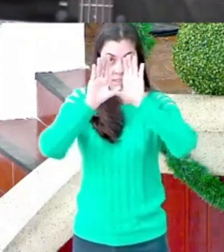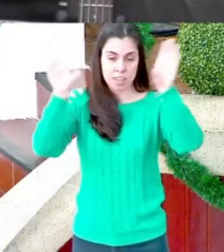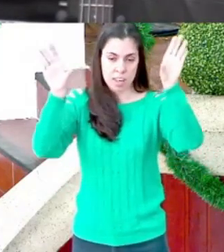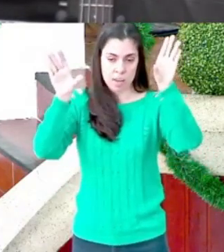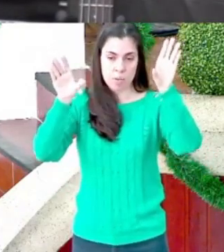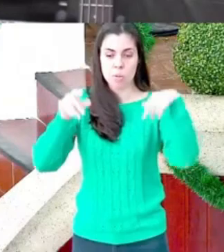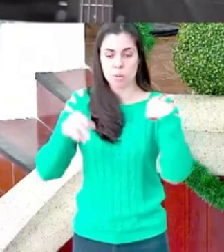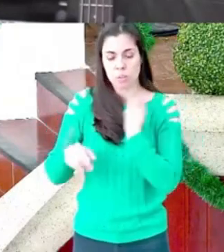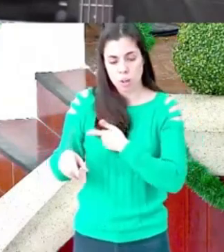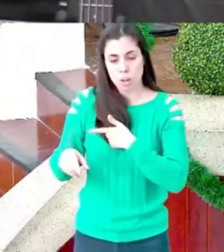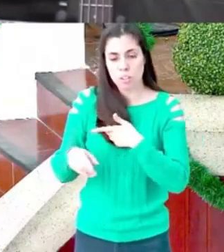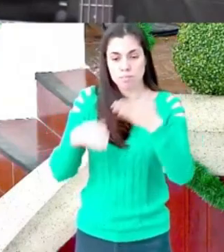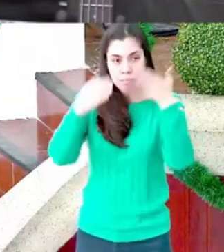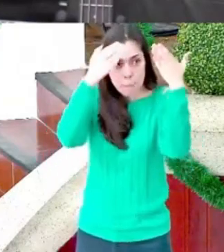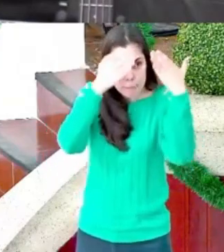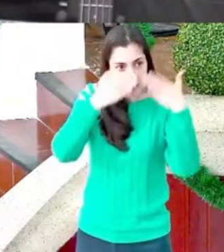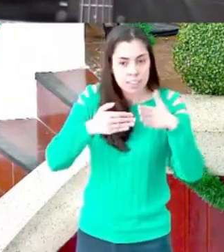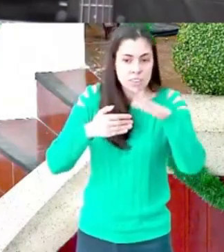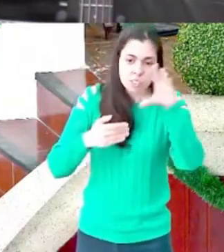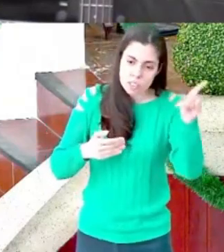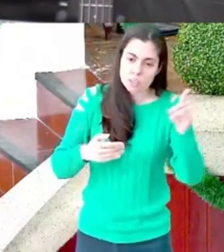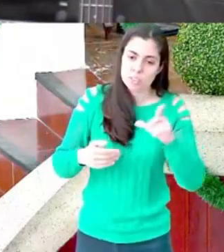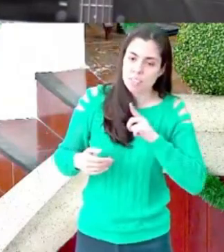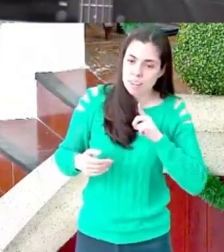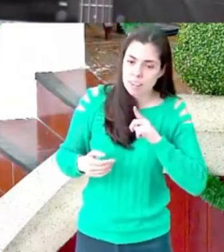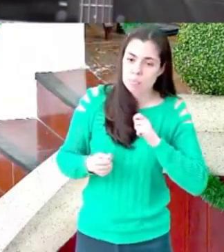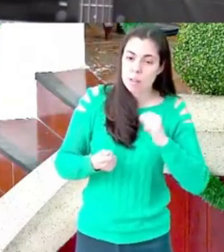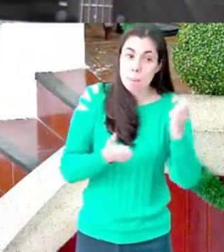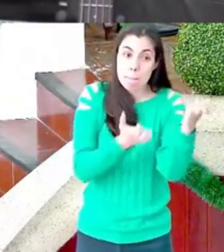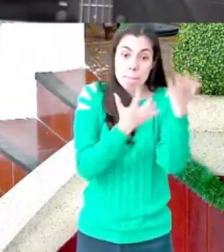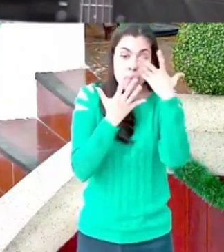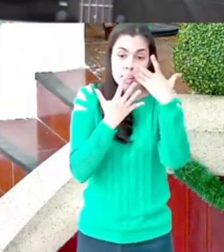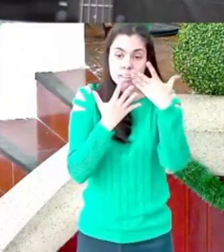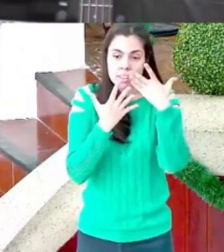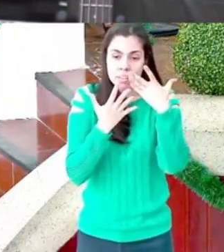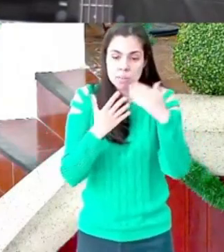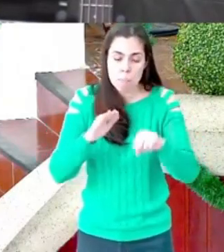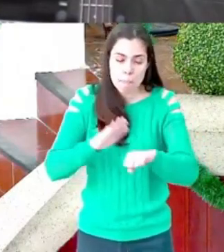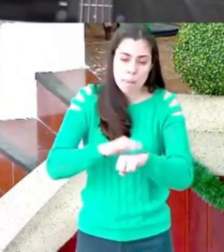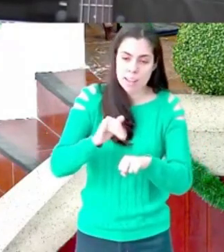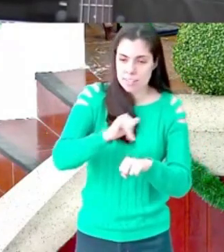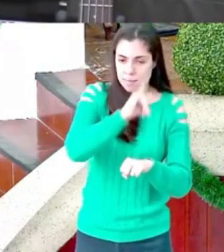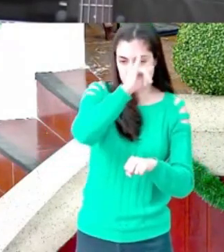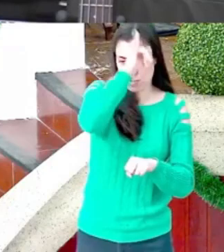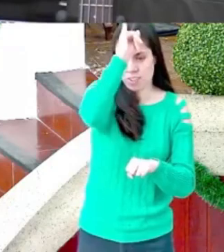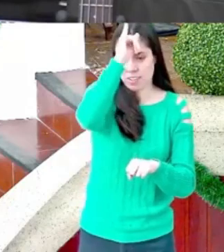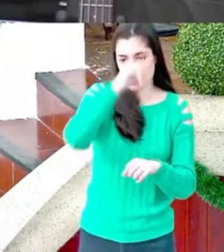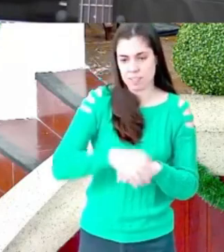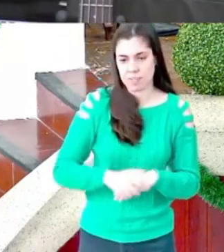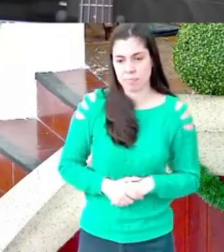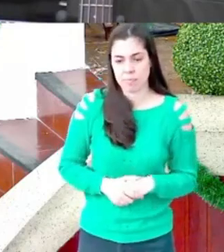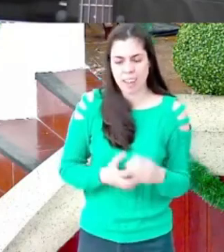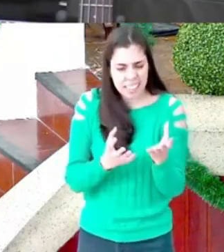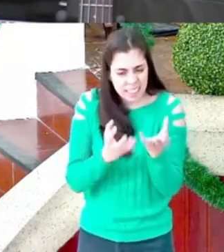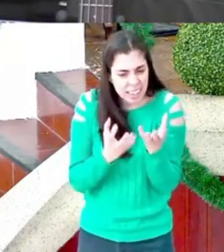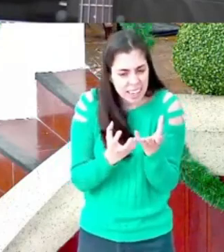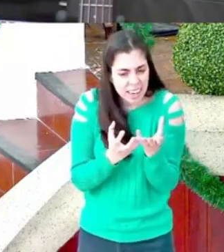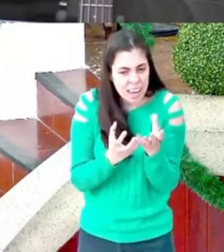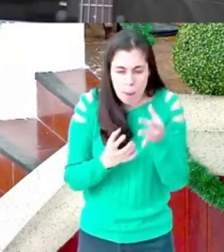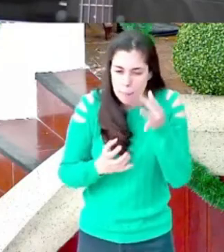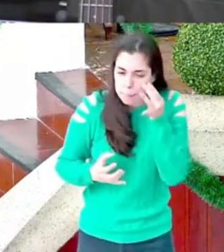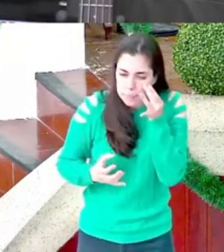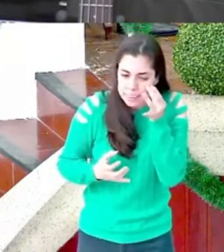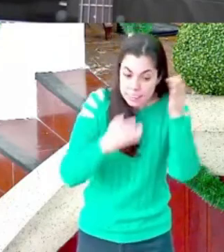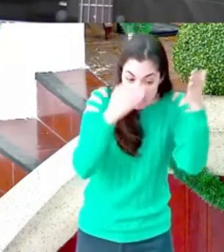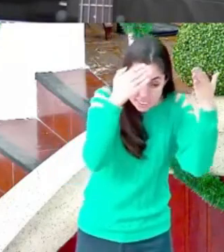um dia essa recompensa, o que devemos fazer agora, se não buscarmos parecer mais com Jesus, a cada dia mais